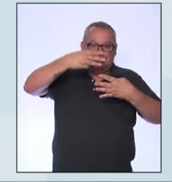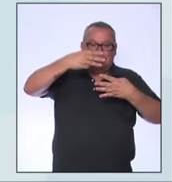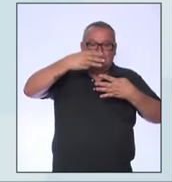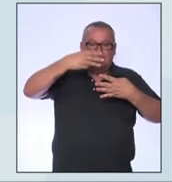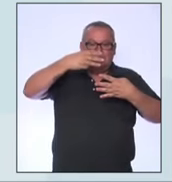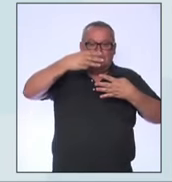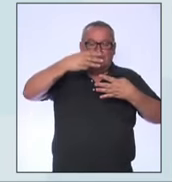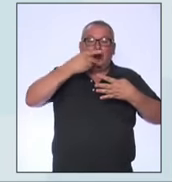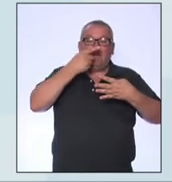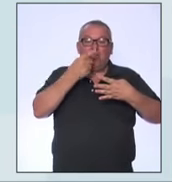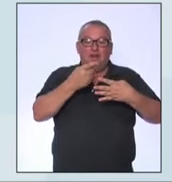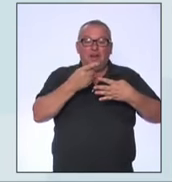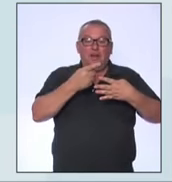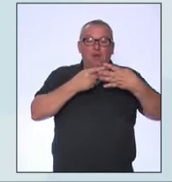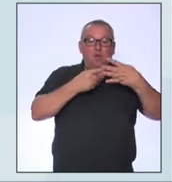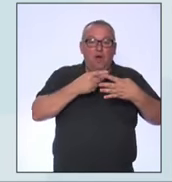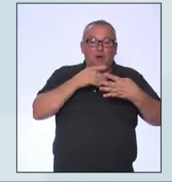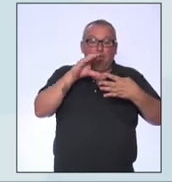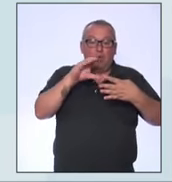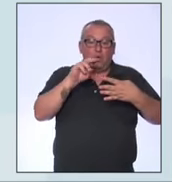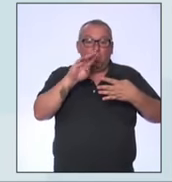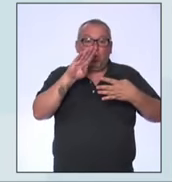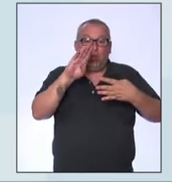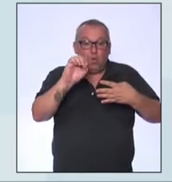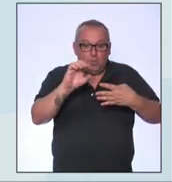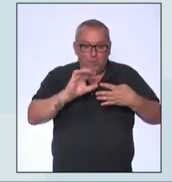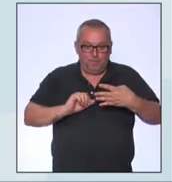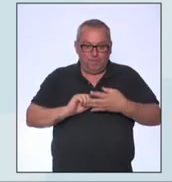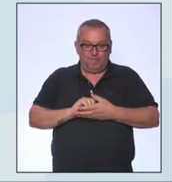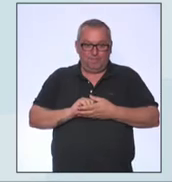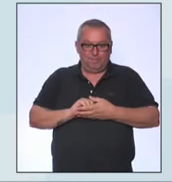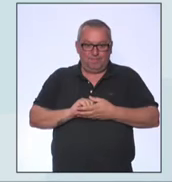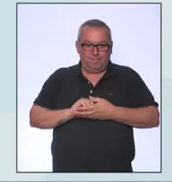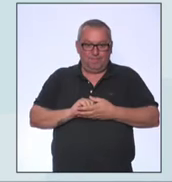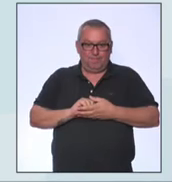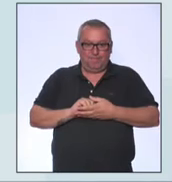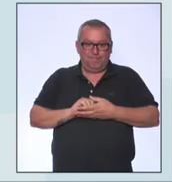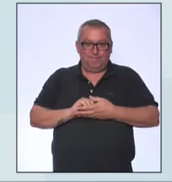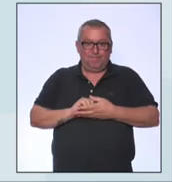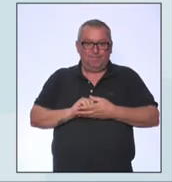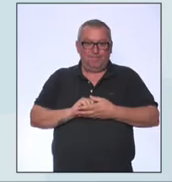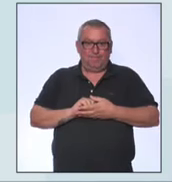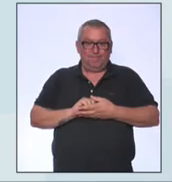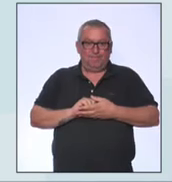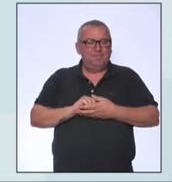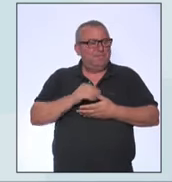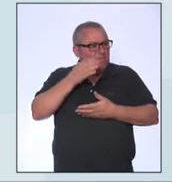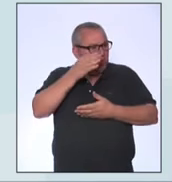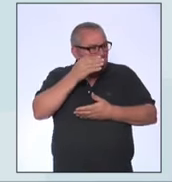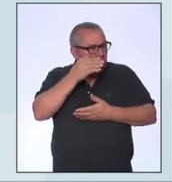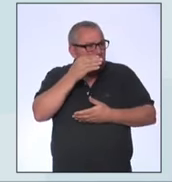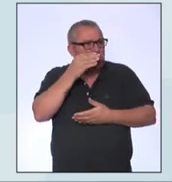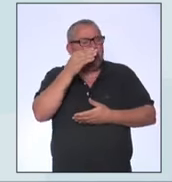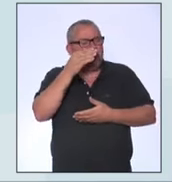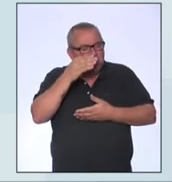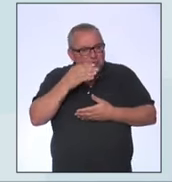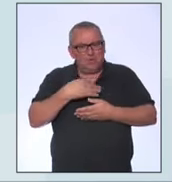que deu 64 no caso, dizemos 4 ao cubo. É curioso, né, Isaac?